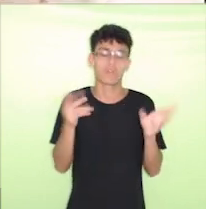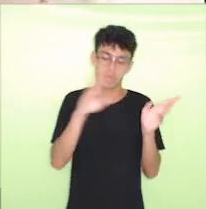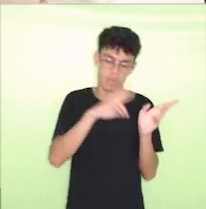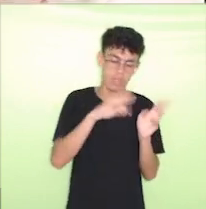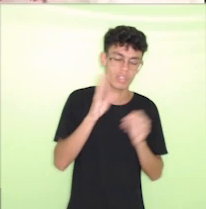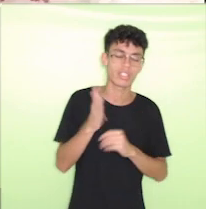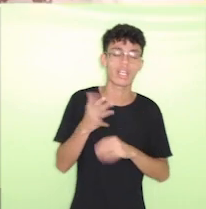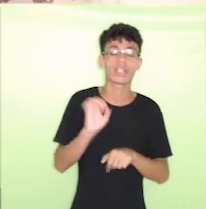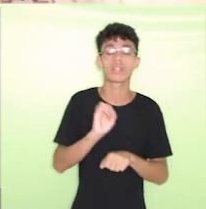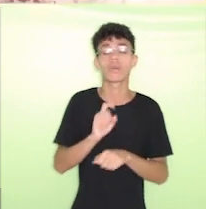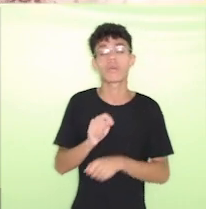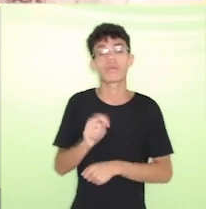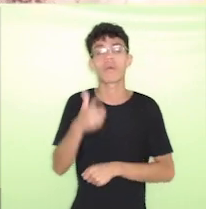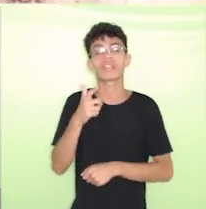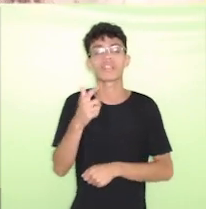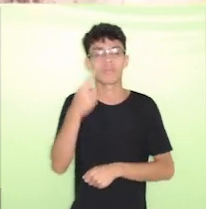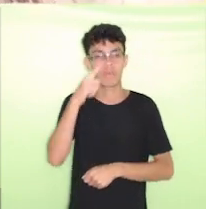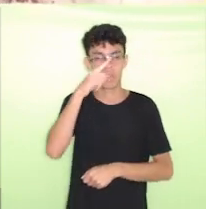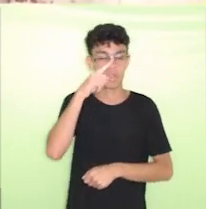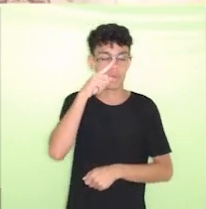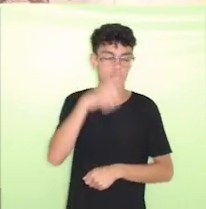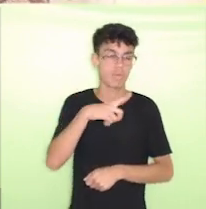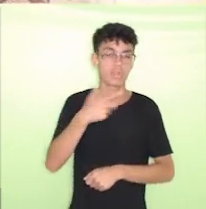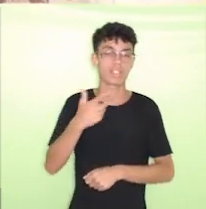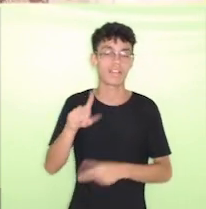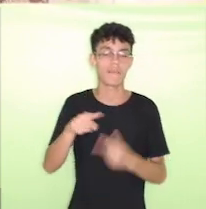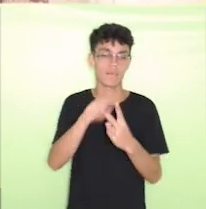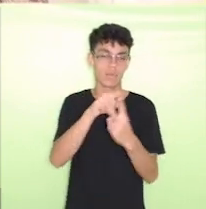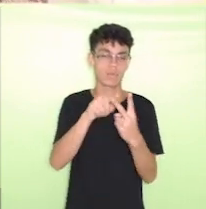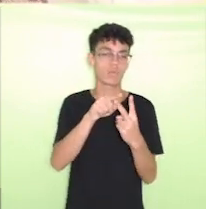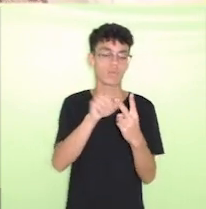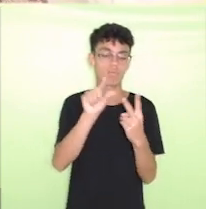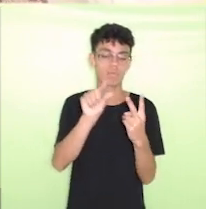Daí que quase não havia perigo para Eta e Zeta.